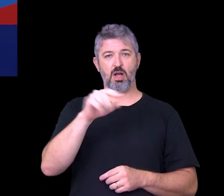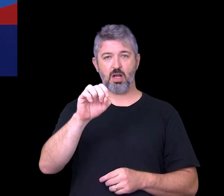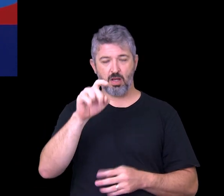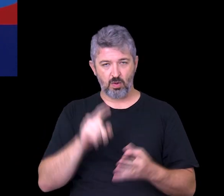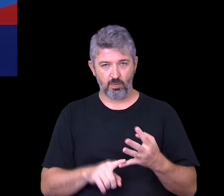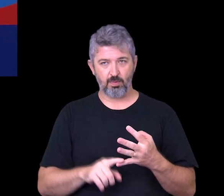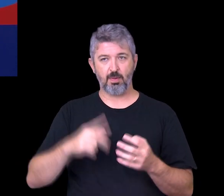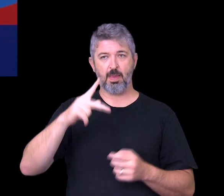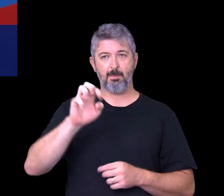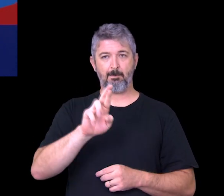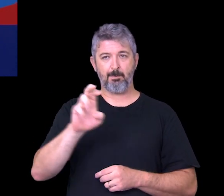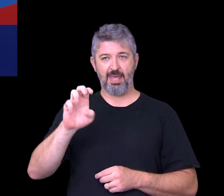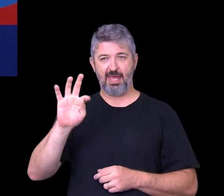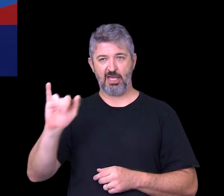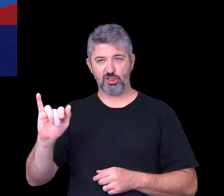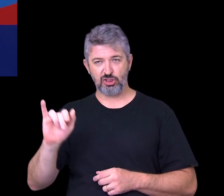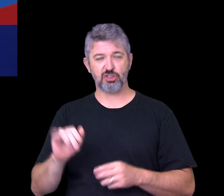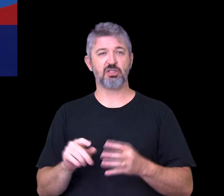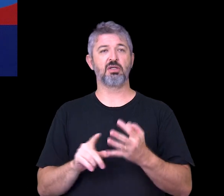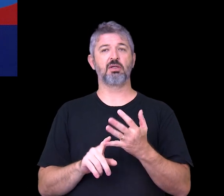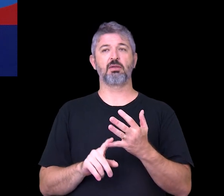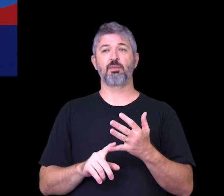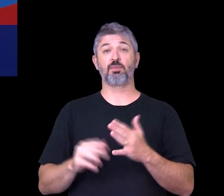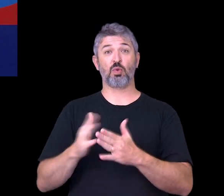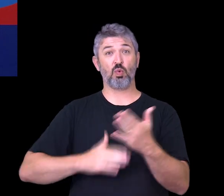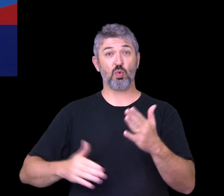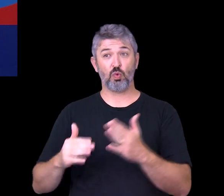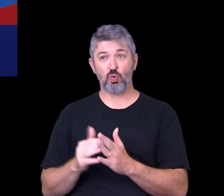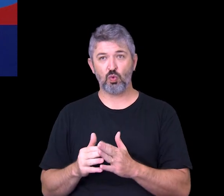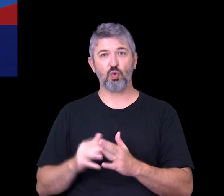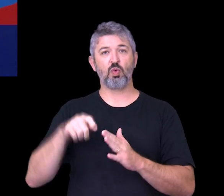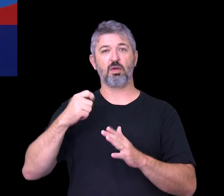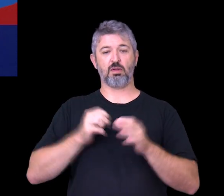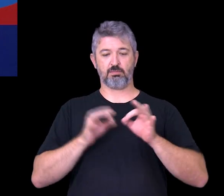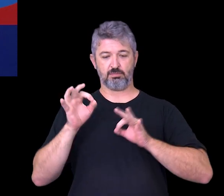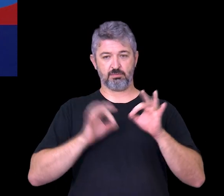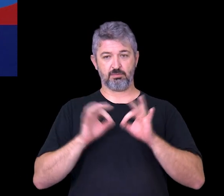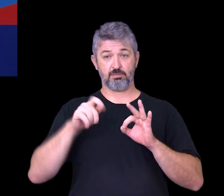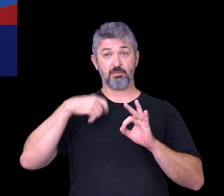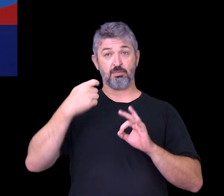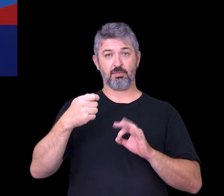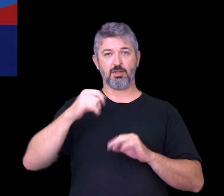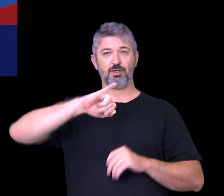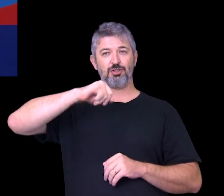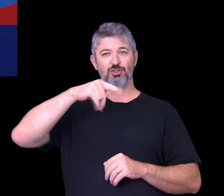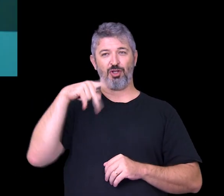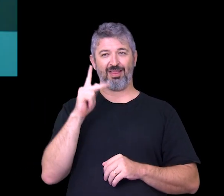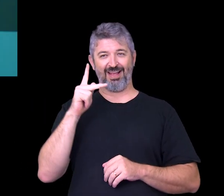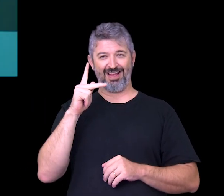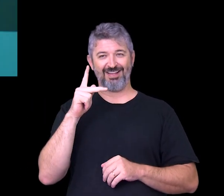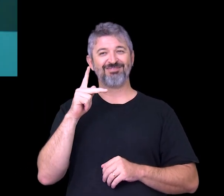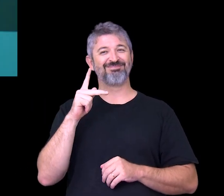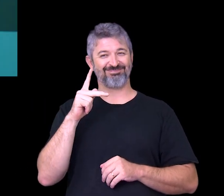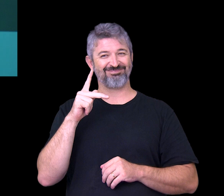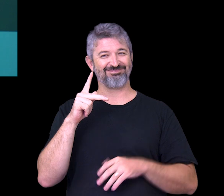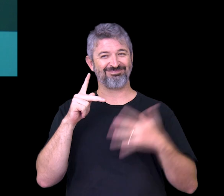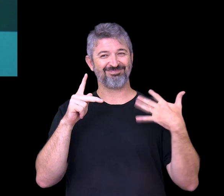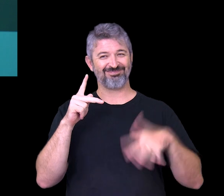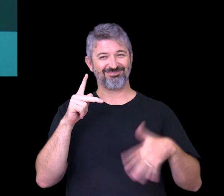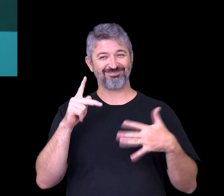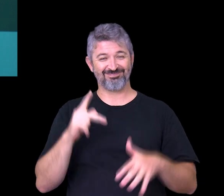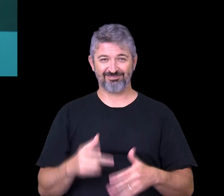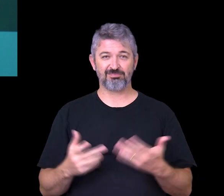né? E sem contar que tudo isso regido pelo grande maestro chamado Juscelino Kubitschek. Isso, exatamente, um